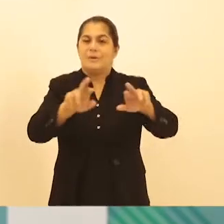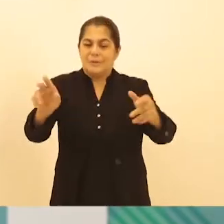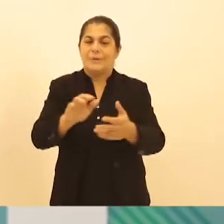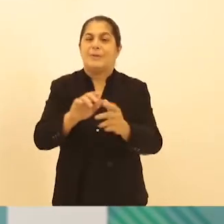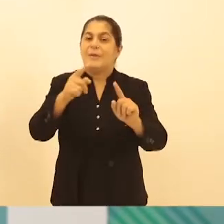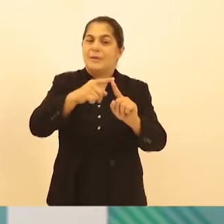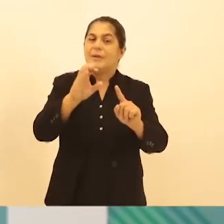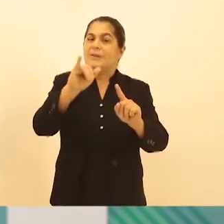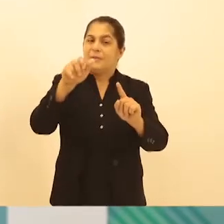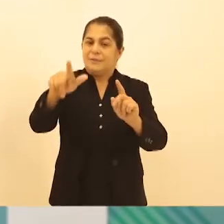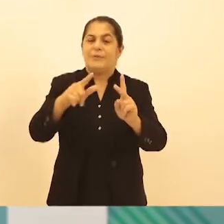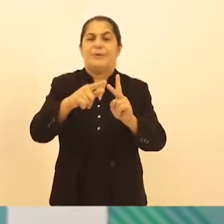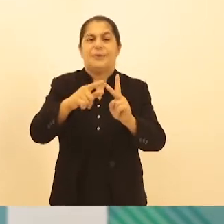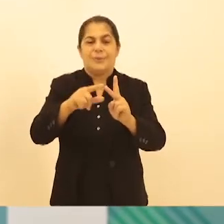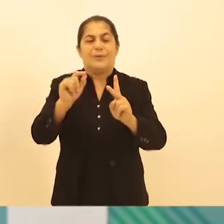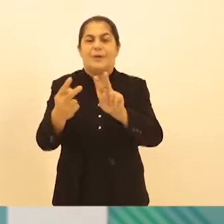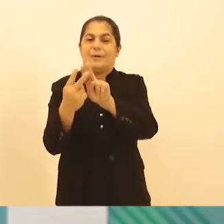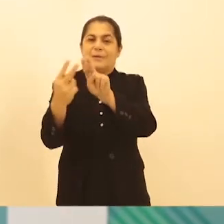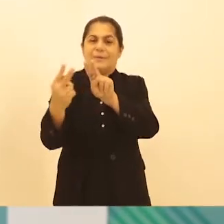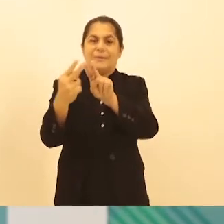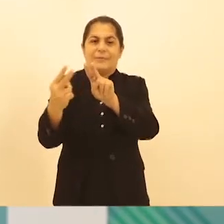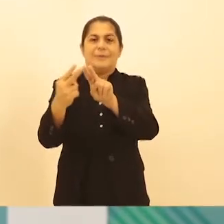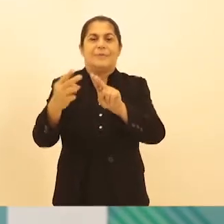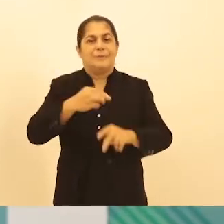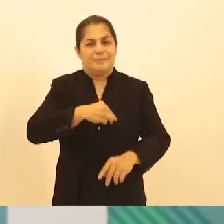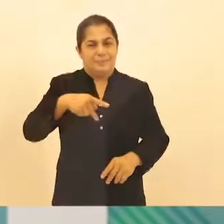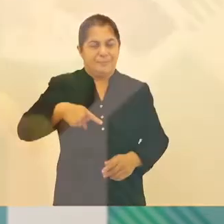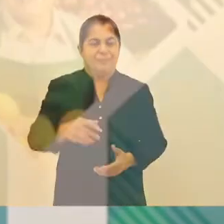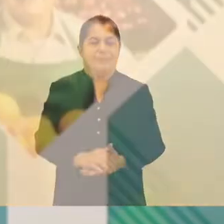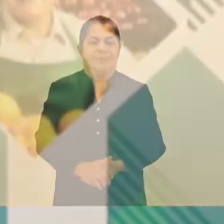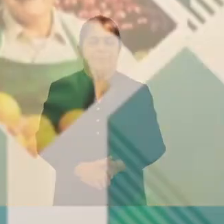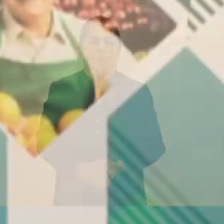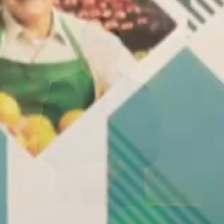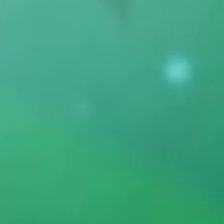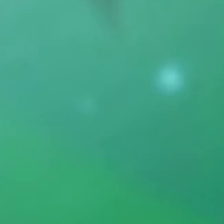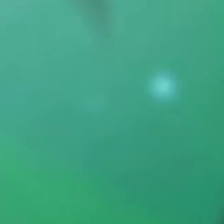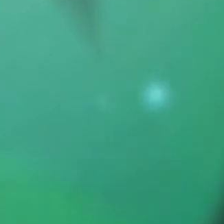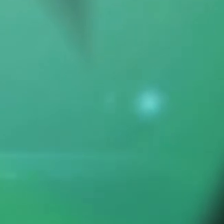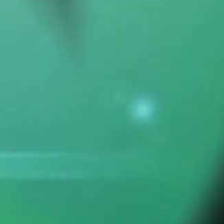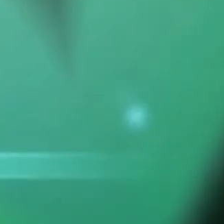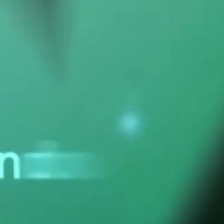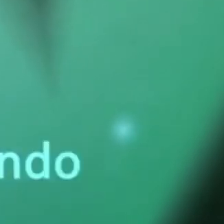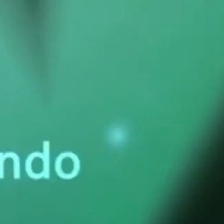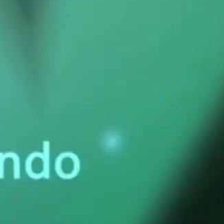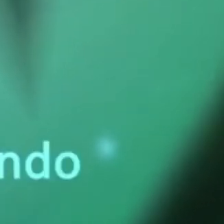do núcleo cível de estúdio do núcleo de ensino à distância do mpb